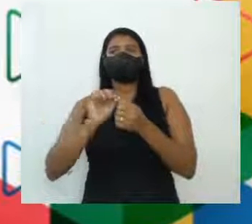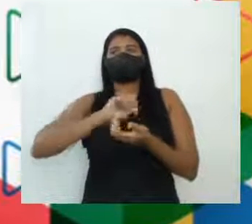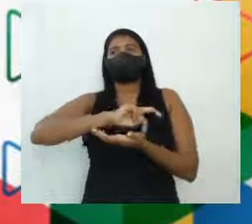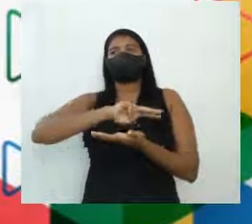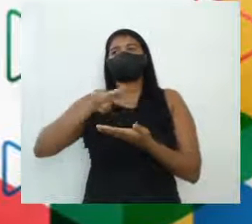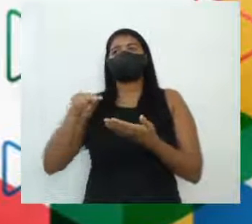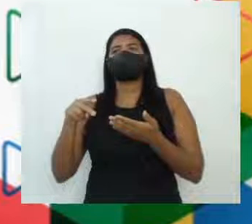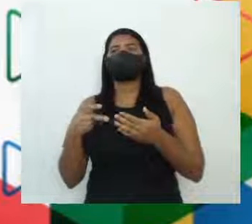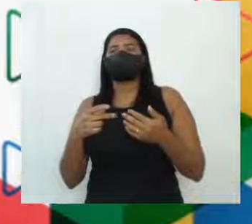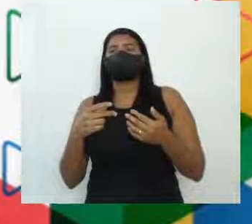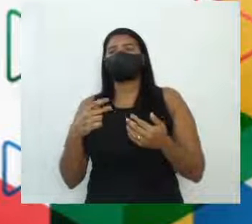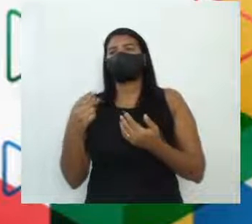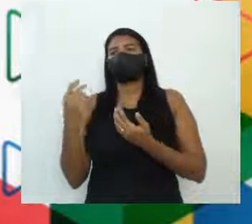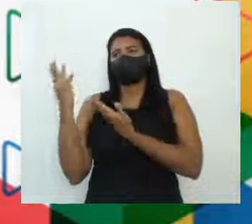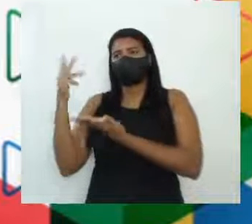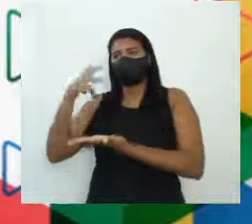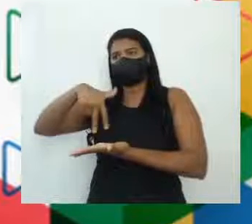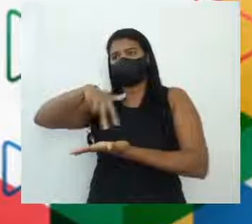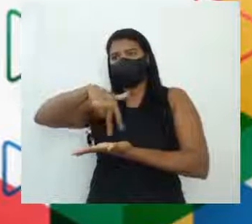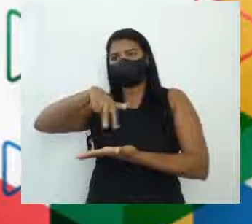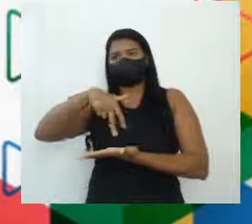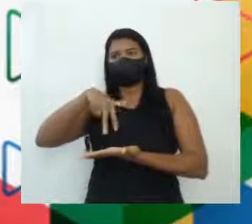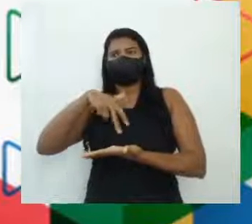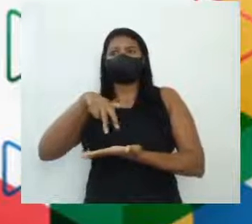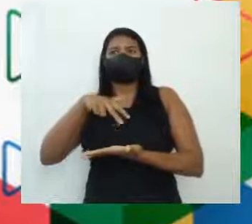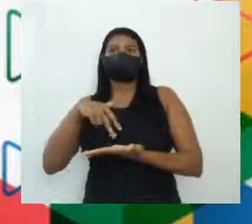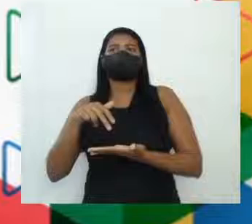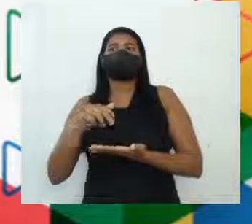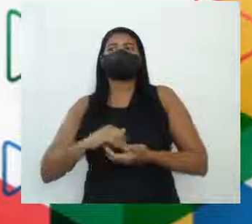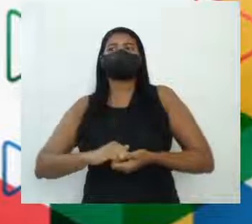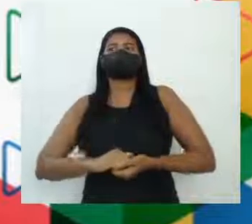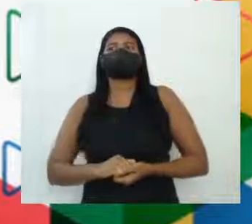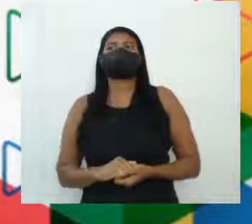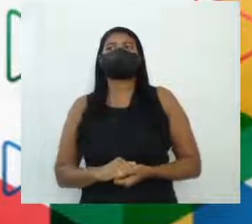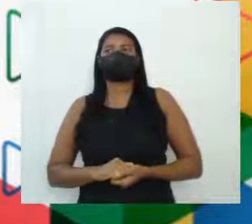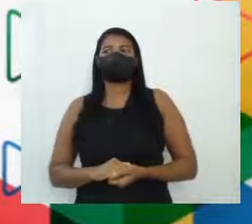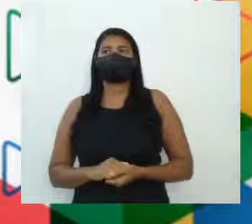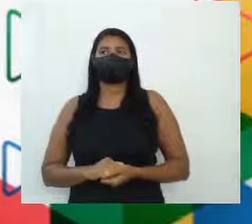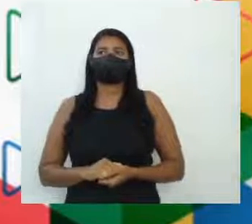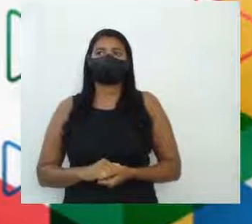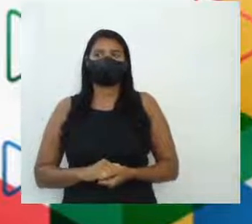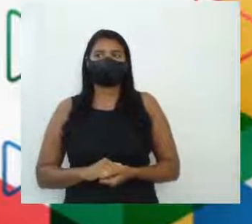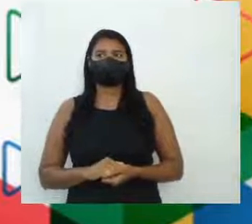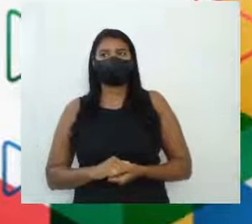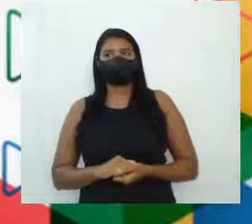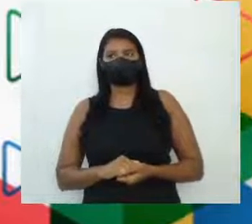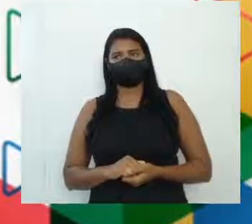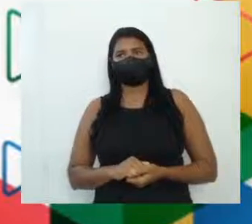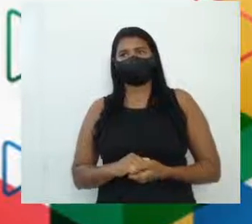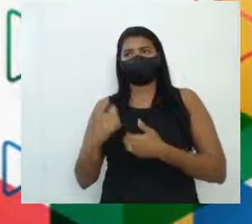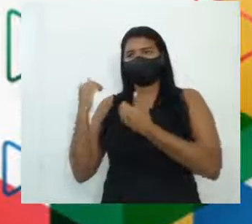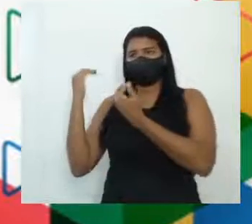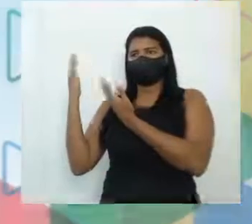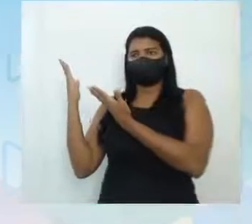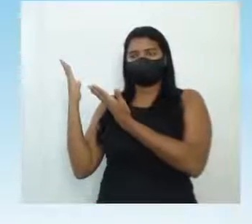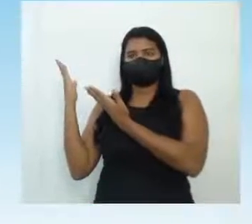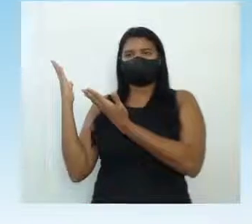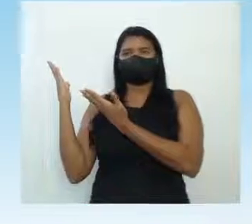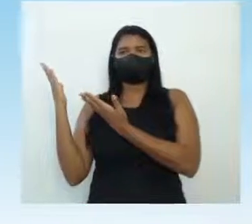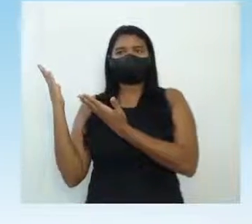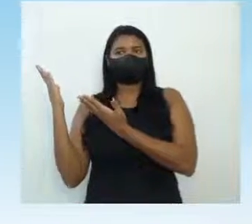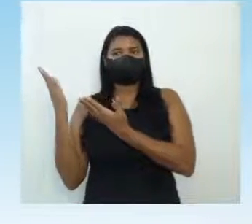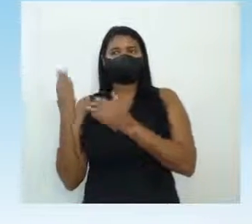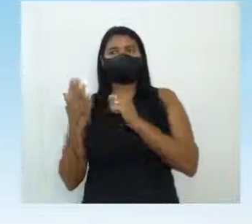movimentos. Existem várias variações, né? Muitas variações do Flu Rock. E aí,